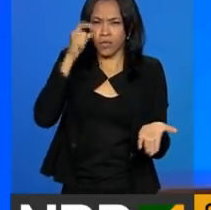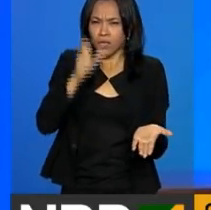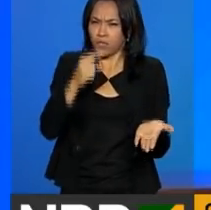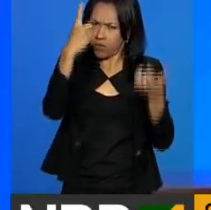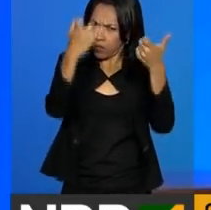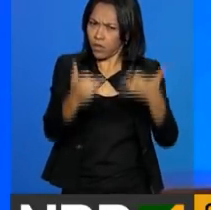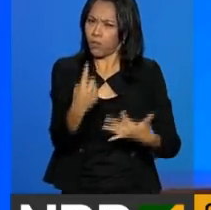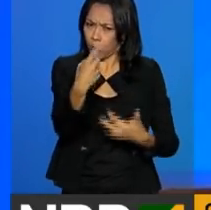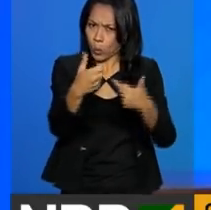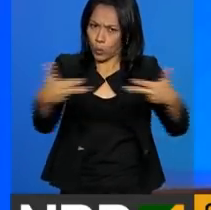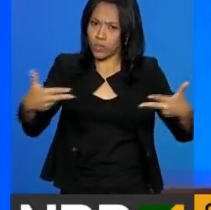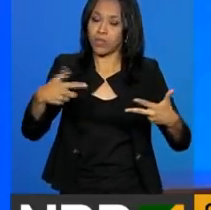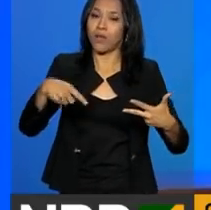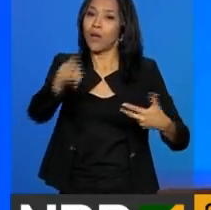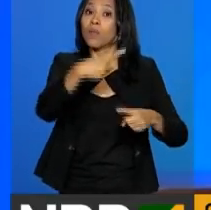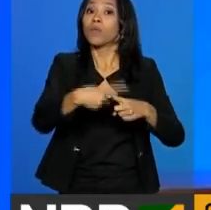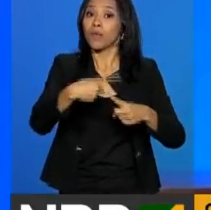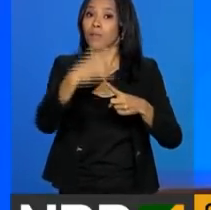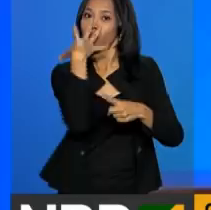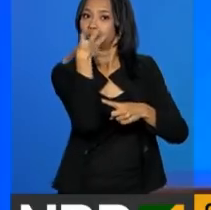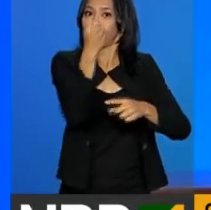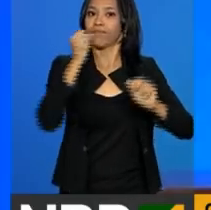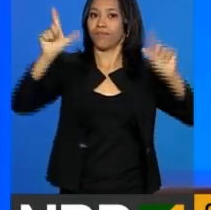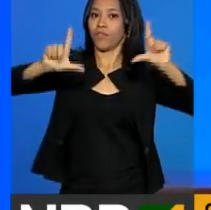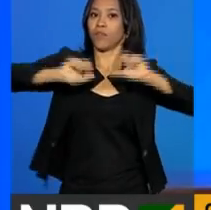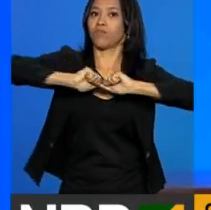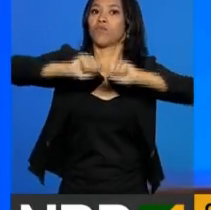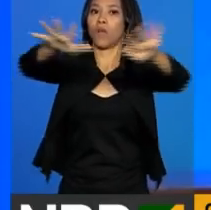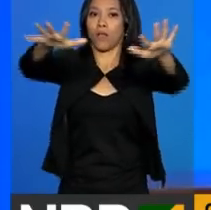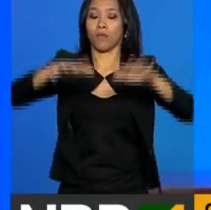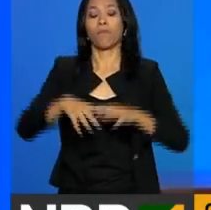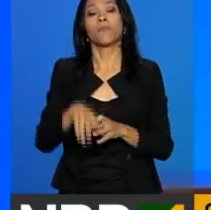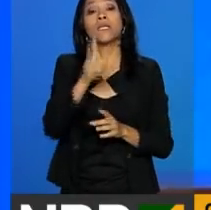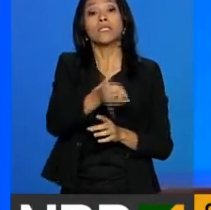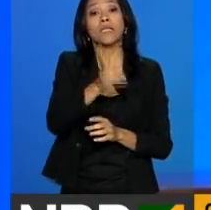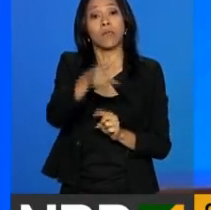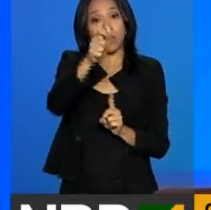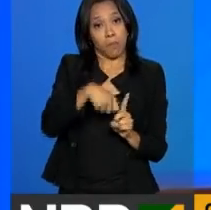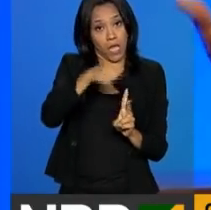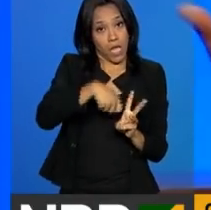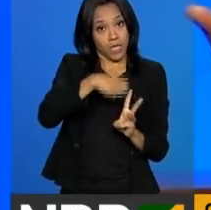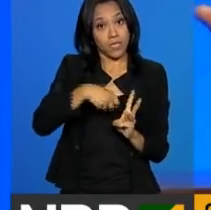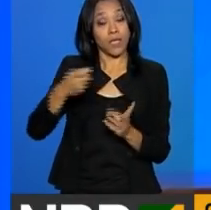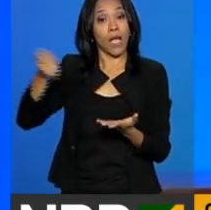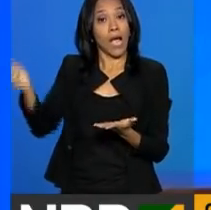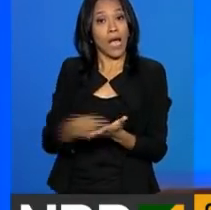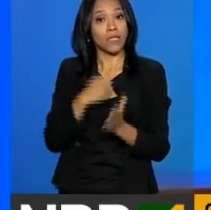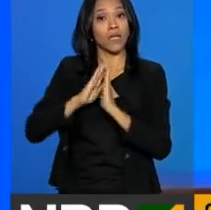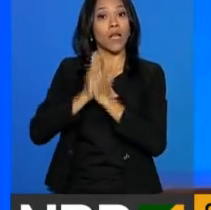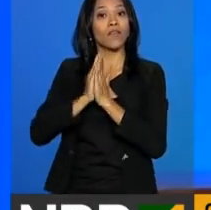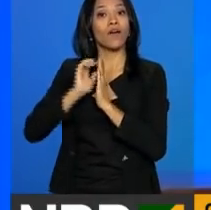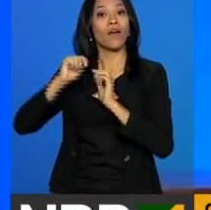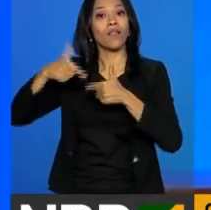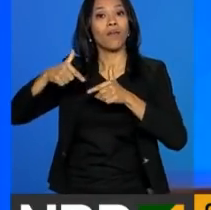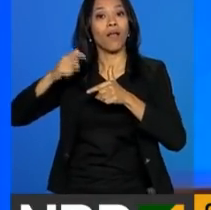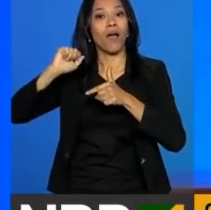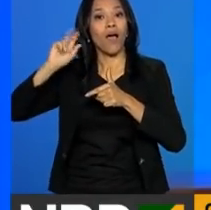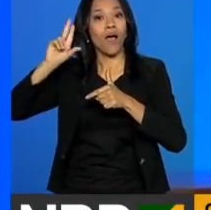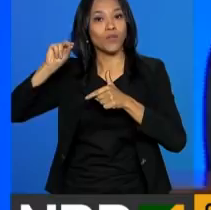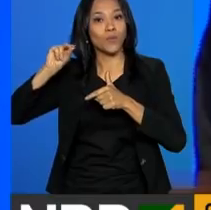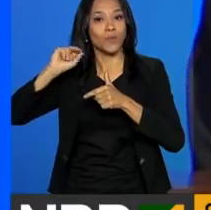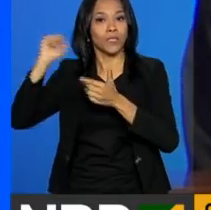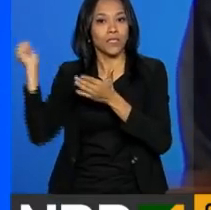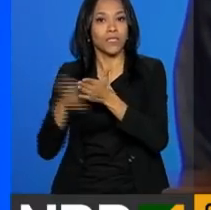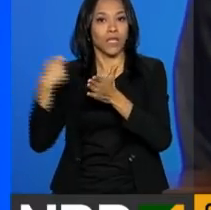coisa curiosa porque a imprensa tem registado nós temos tido é todo mês carteiras assinadas por exemplo só para falar deste ano é